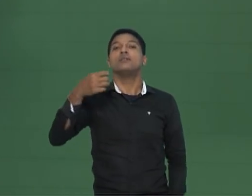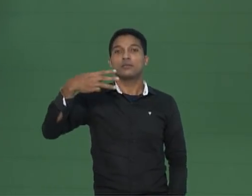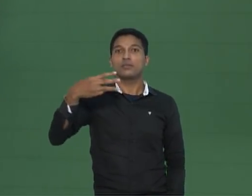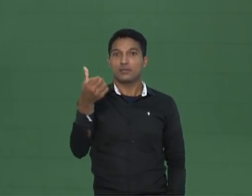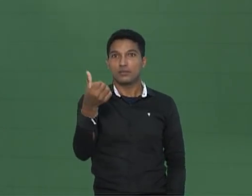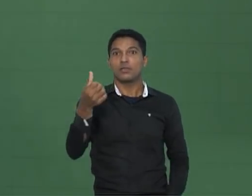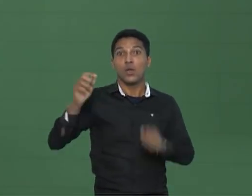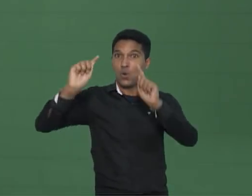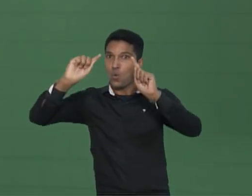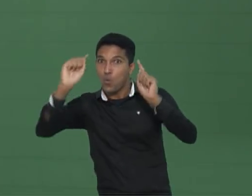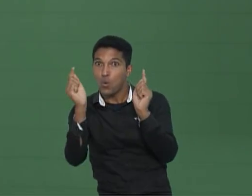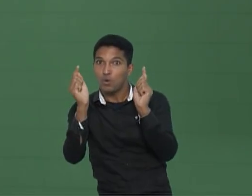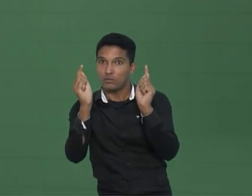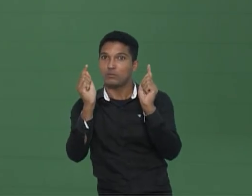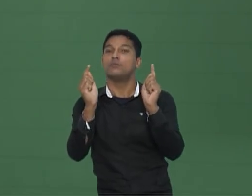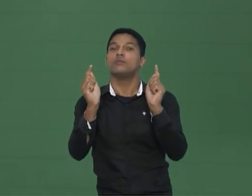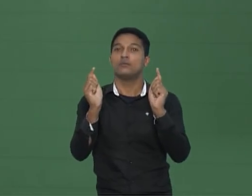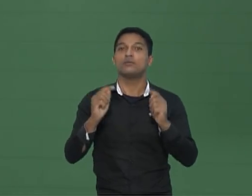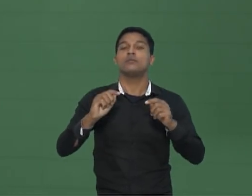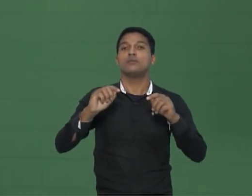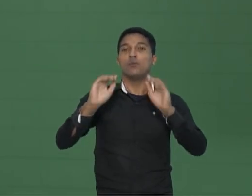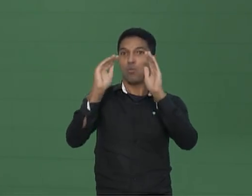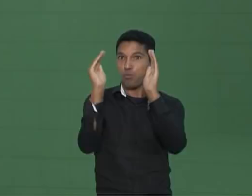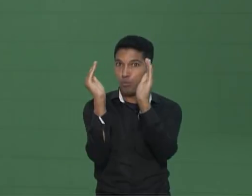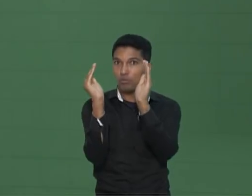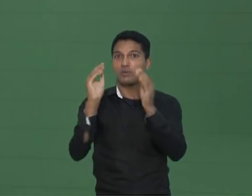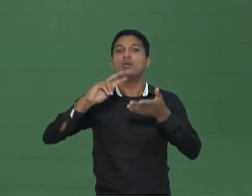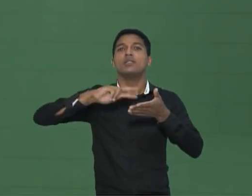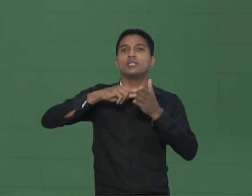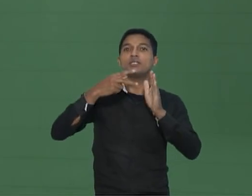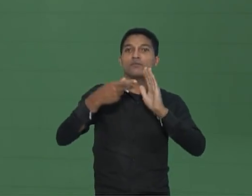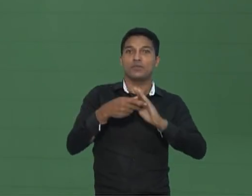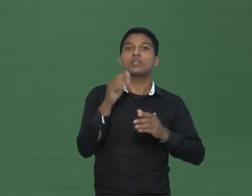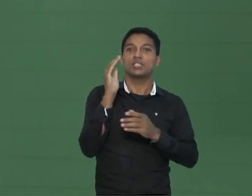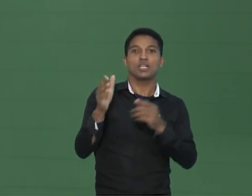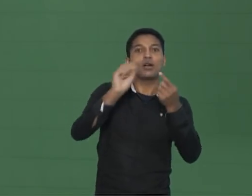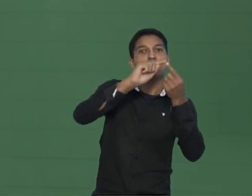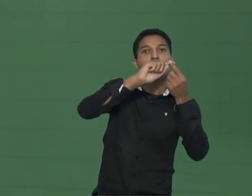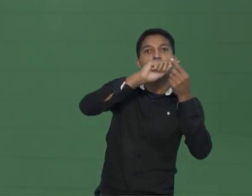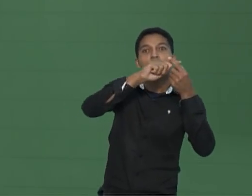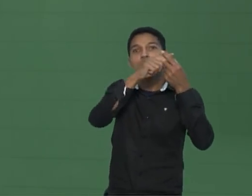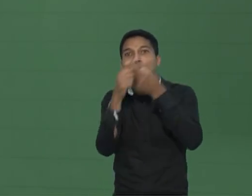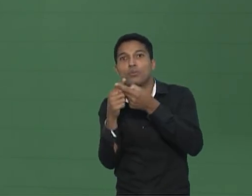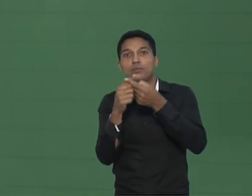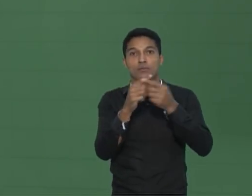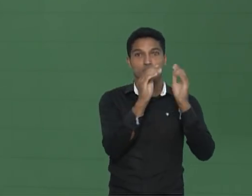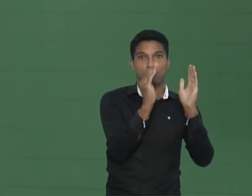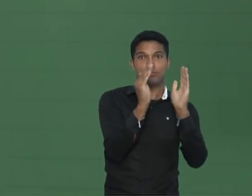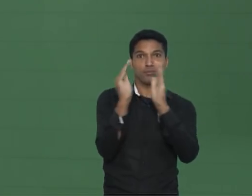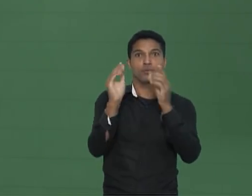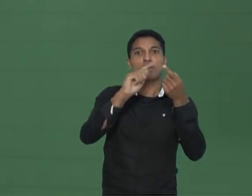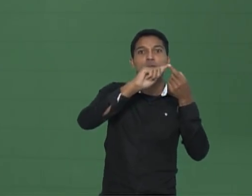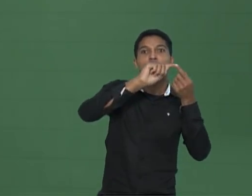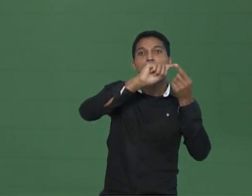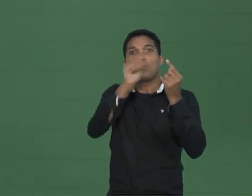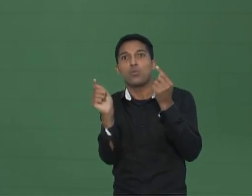fechar um parênteses aqui, significando que a gente já fez a multiplicação de dois parênteses,